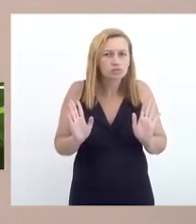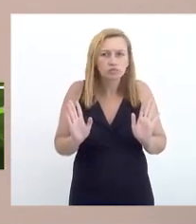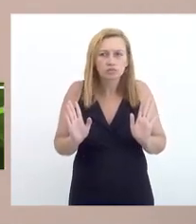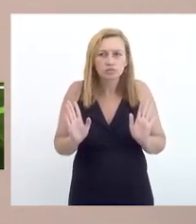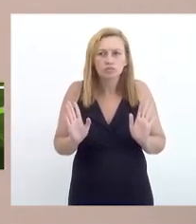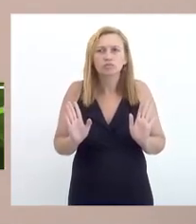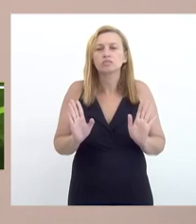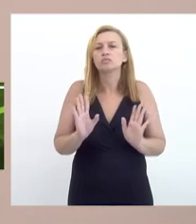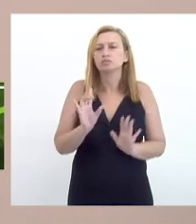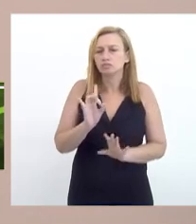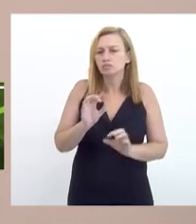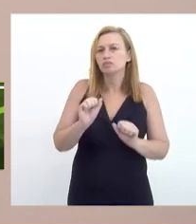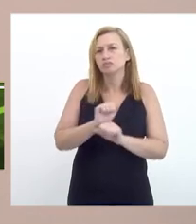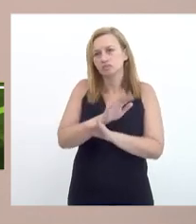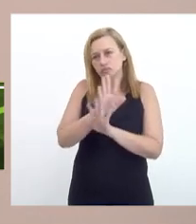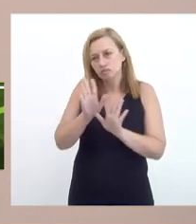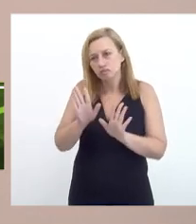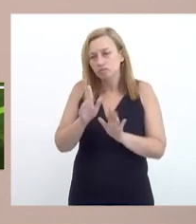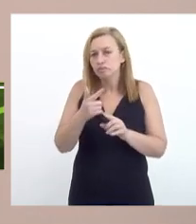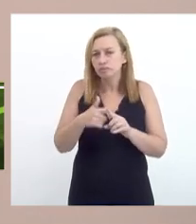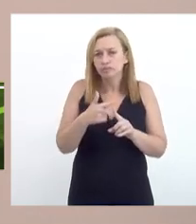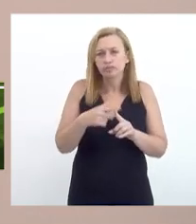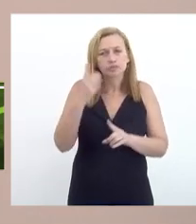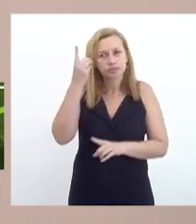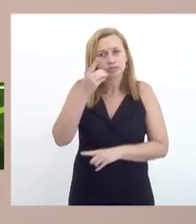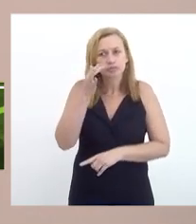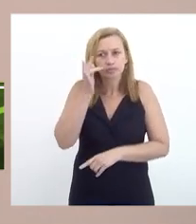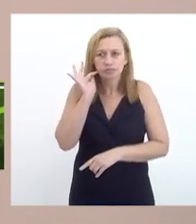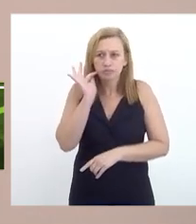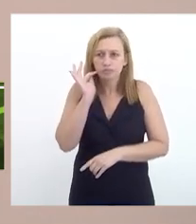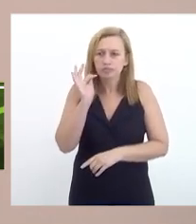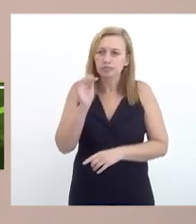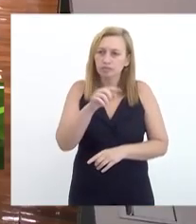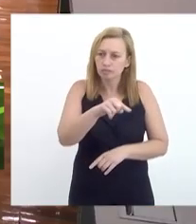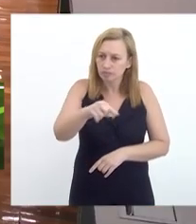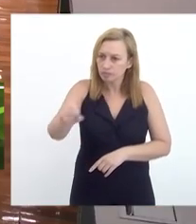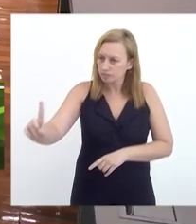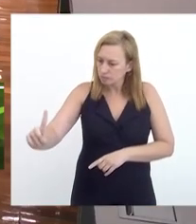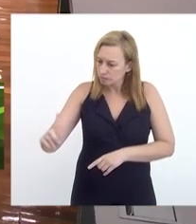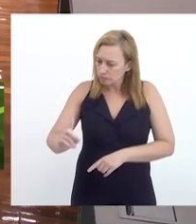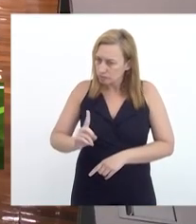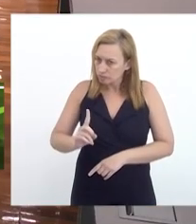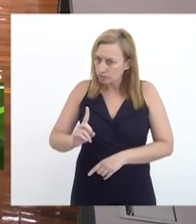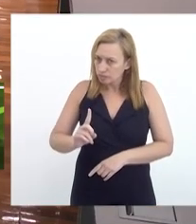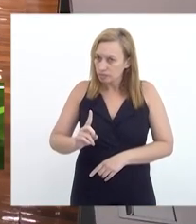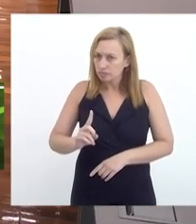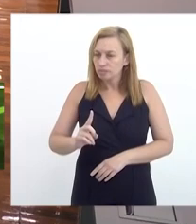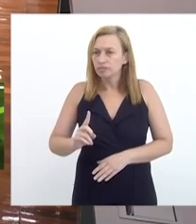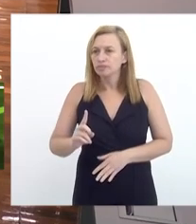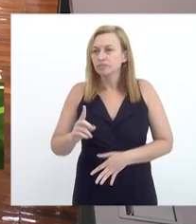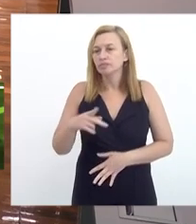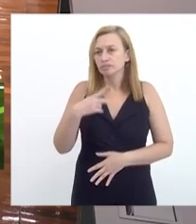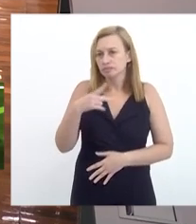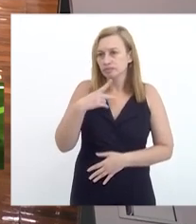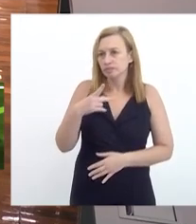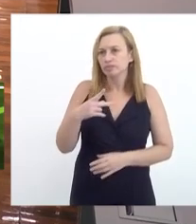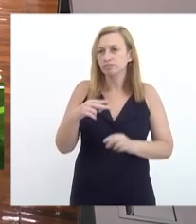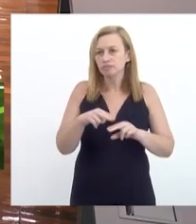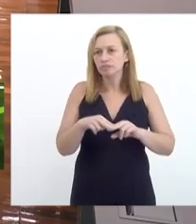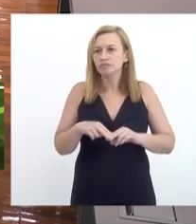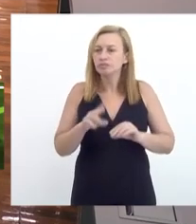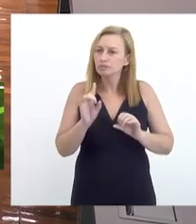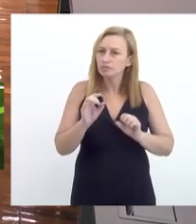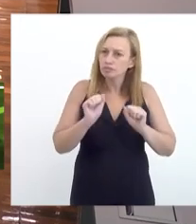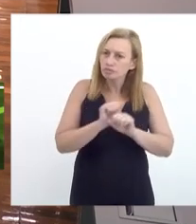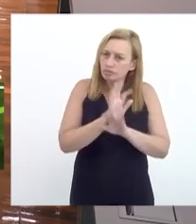É só para deixar claro Porque o deputado Professor Serafini Veio até a mesa Dizer Por conta É para deixar